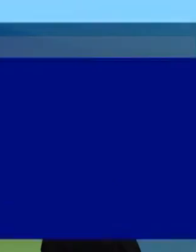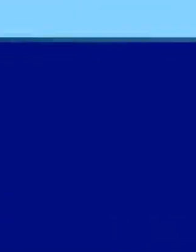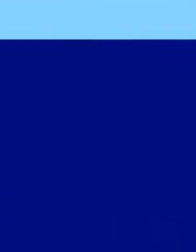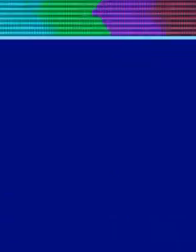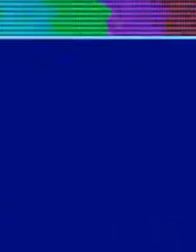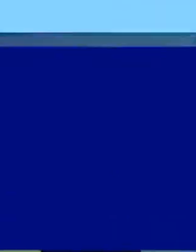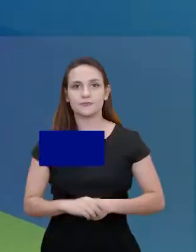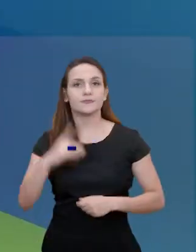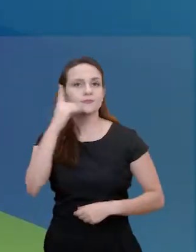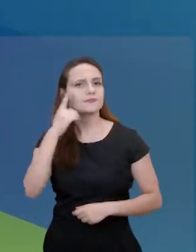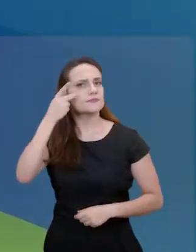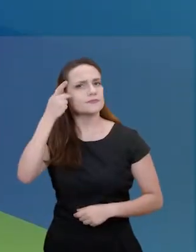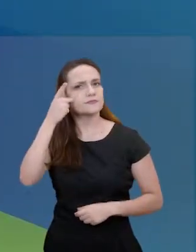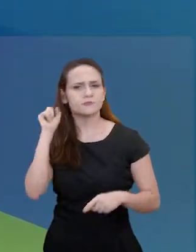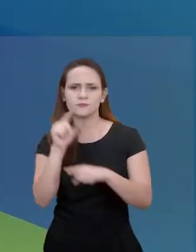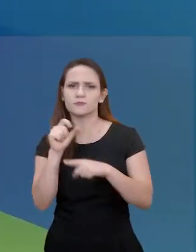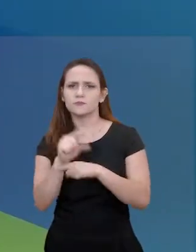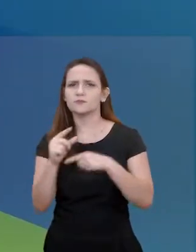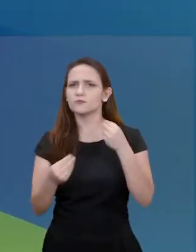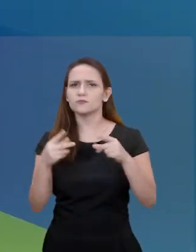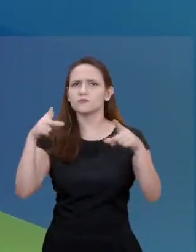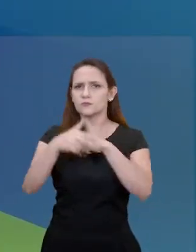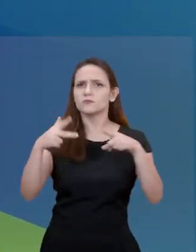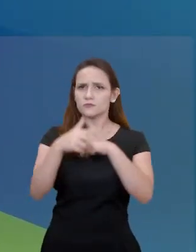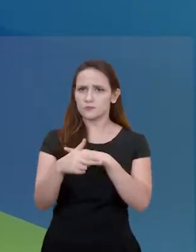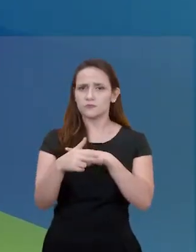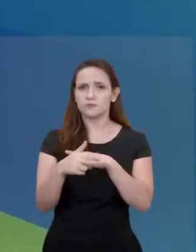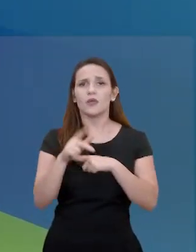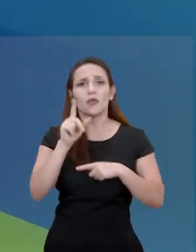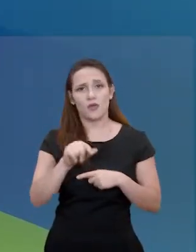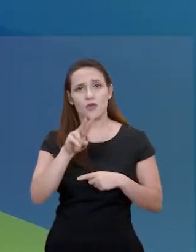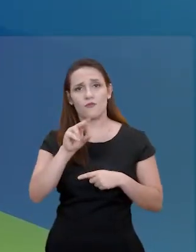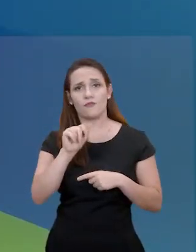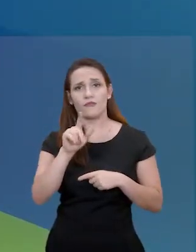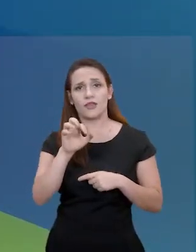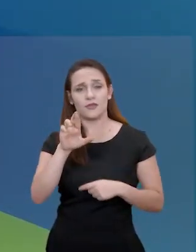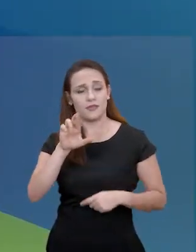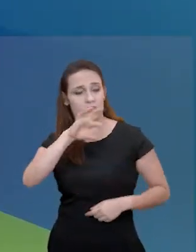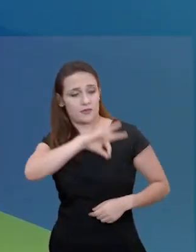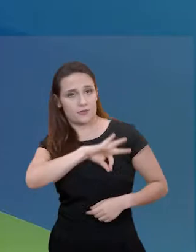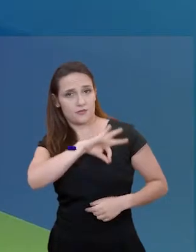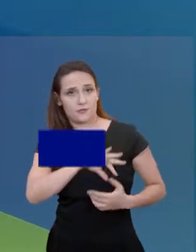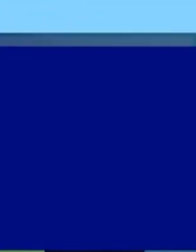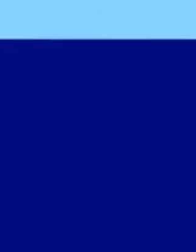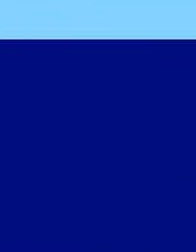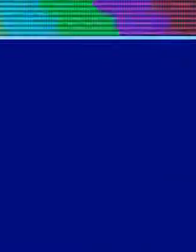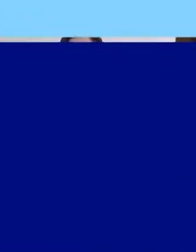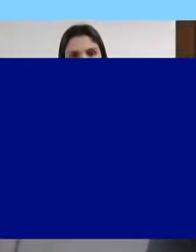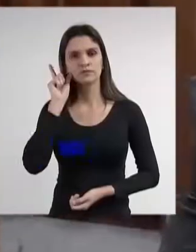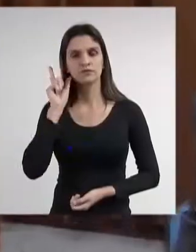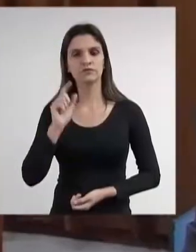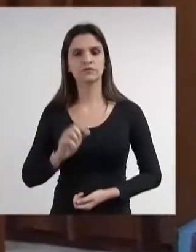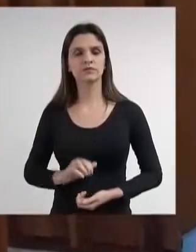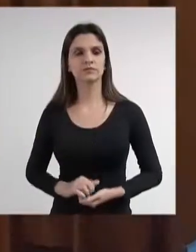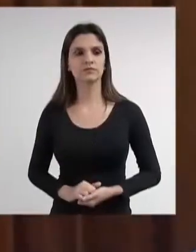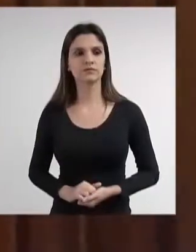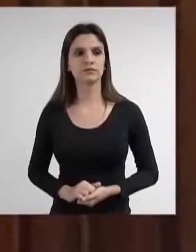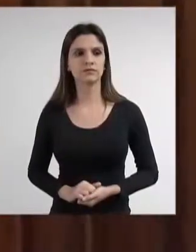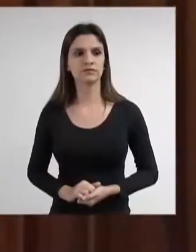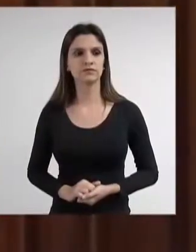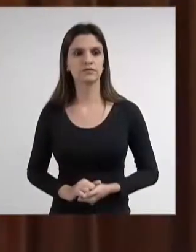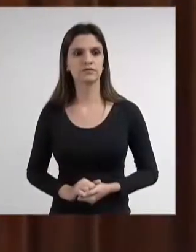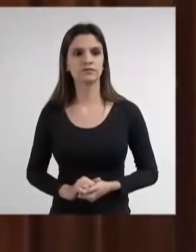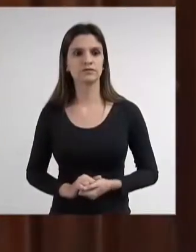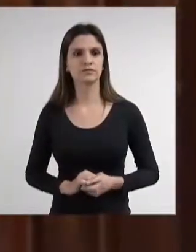Legislativa. Pedro Kemp critica cortes de benefícios do programa Vale Renda. A